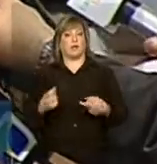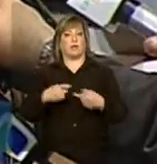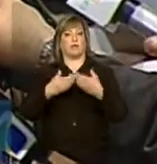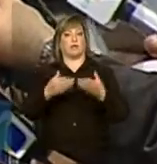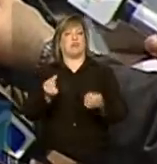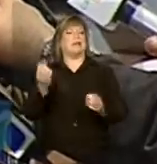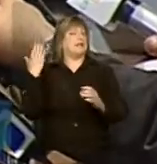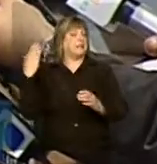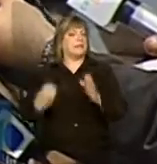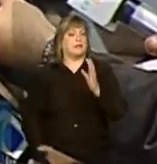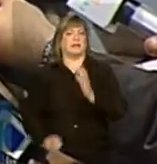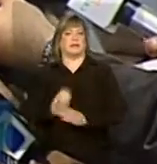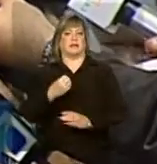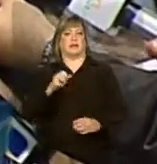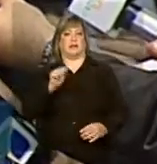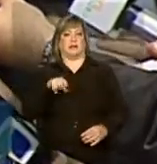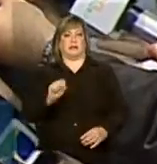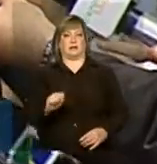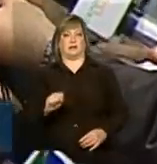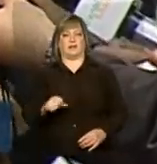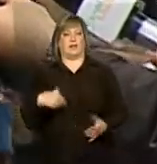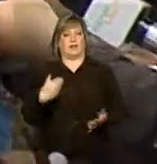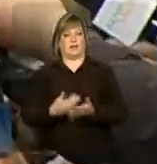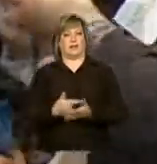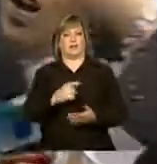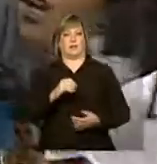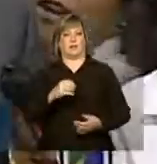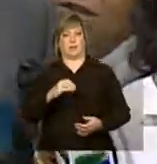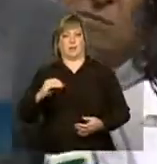da ANS em 2000 até o ano de 2010.